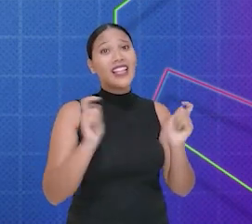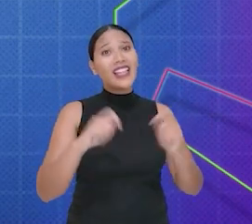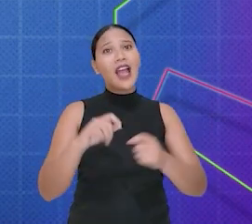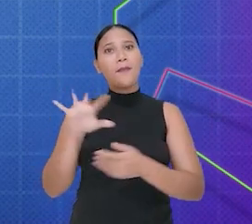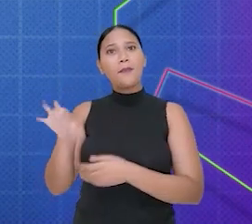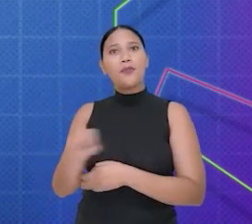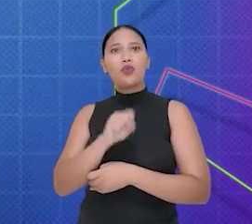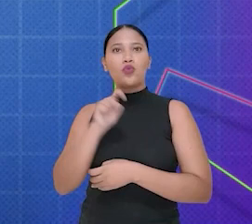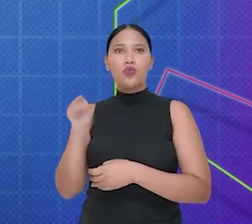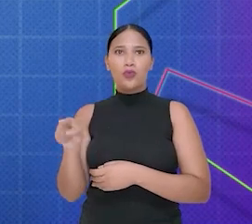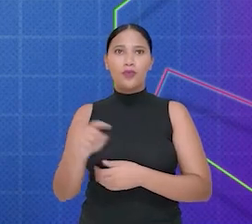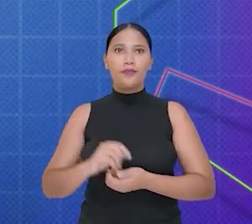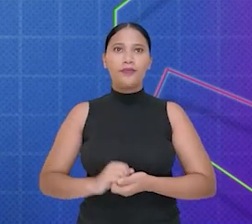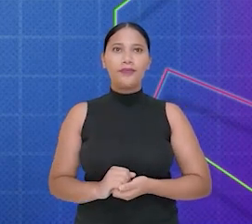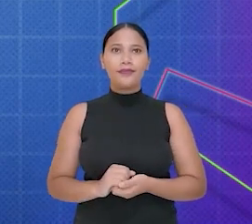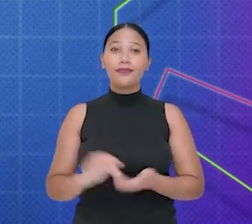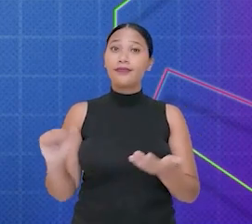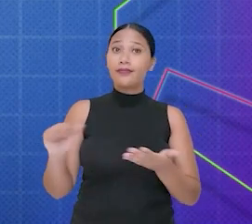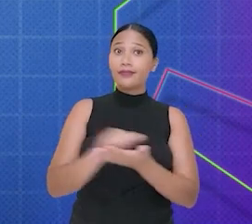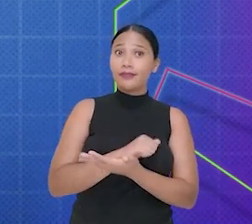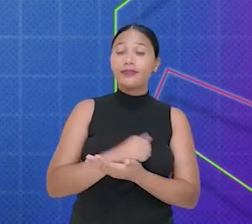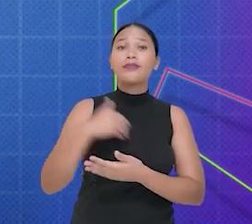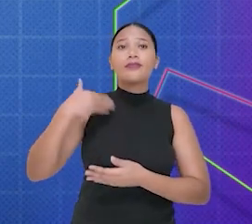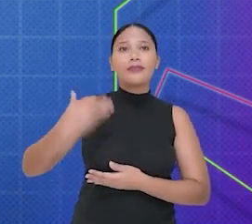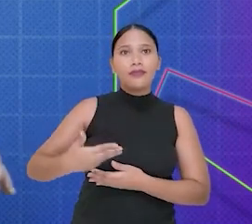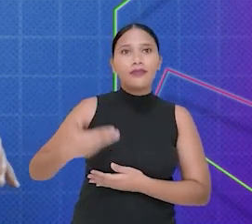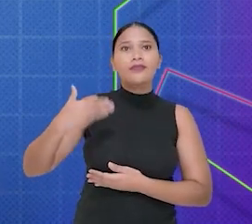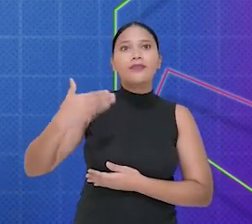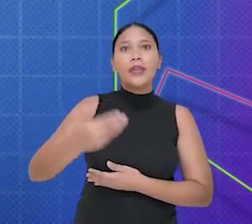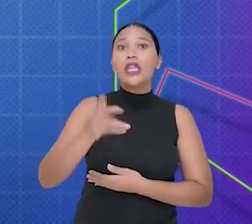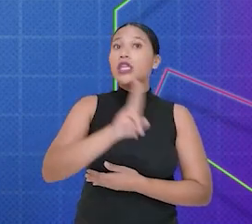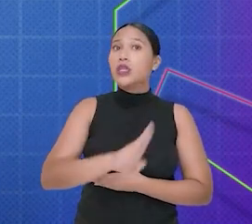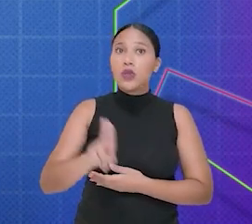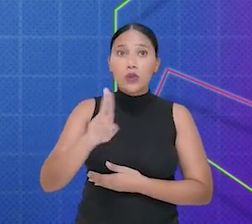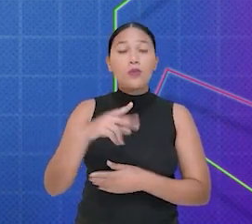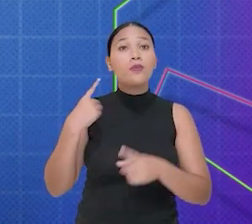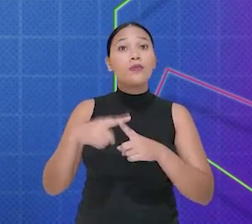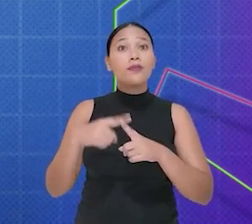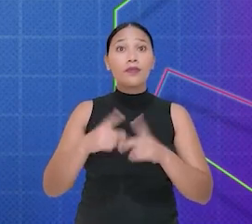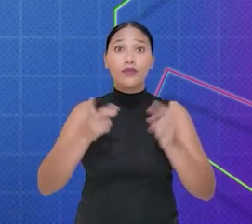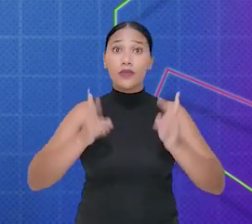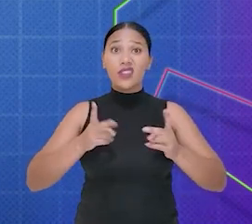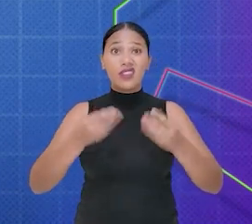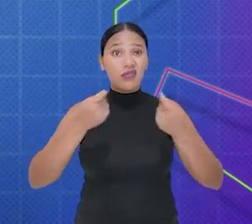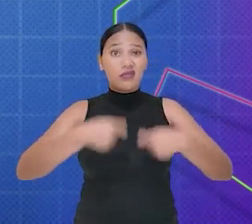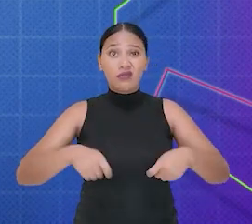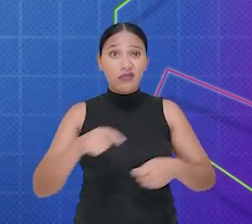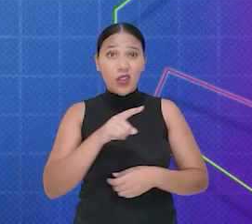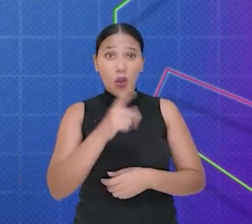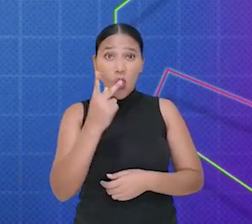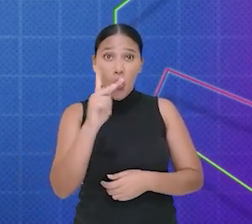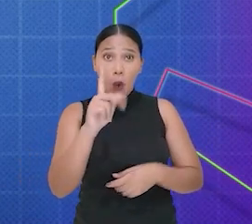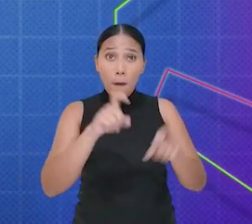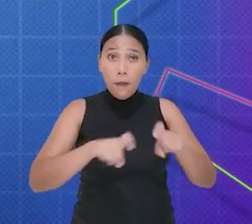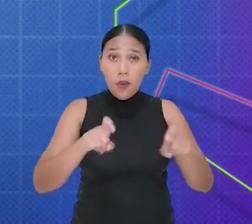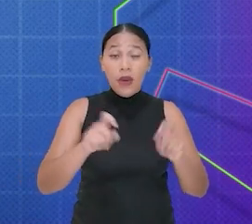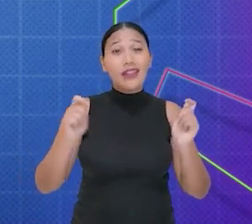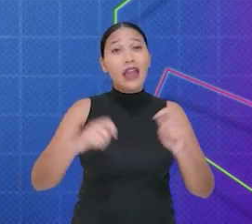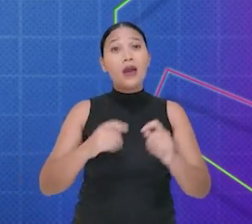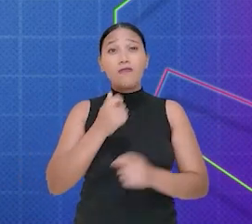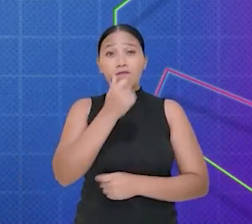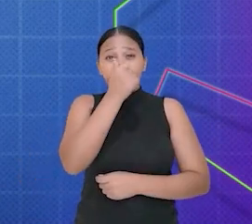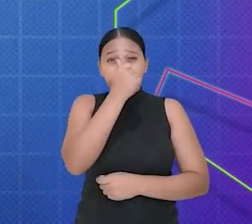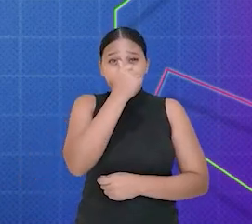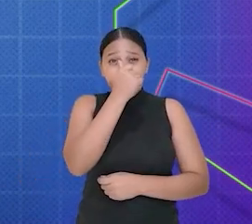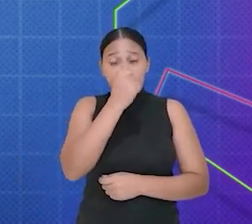importante, ainda poderá recuperá-lo. Exclua regularmente arquivos não utilizados. Manter arquivos desnecessários em seu